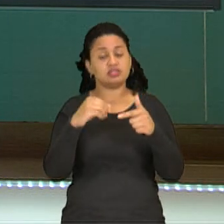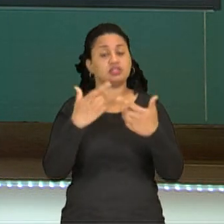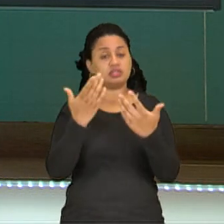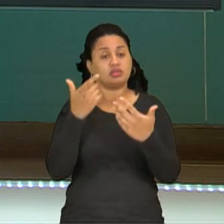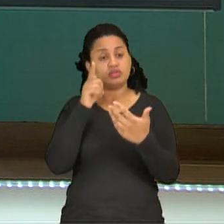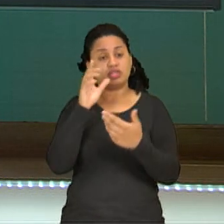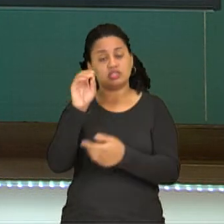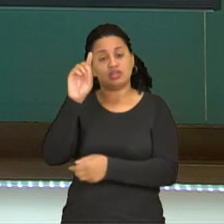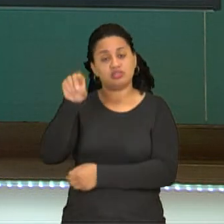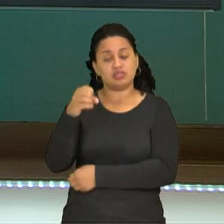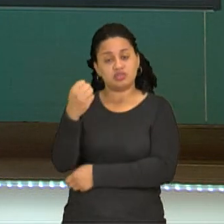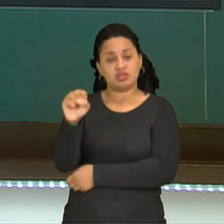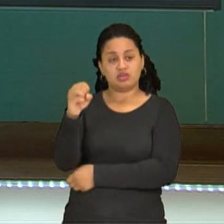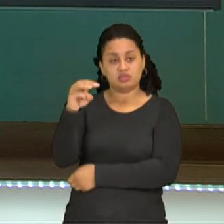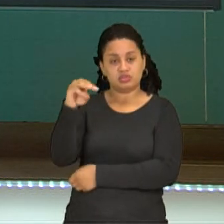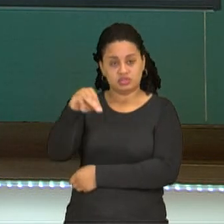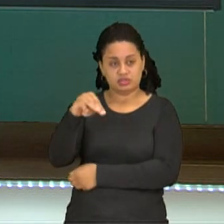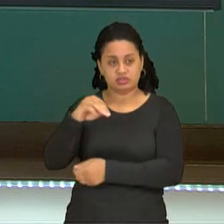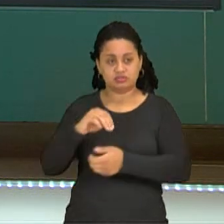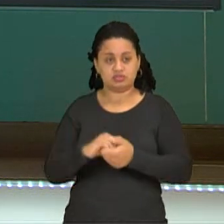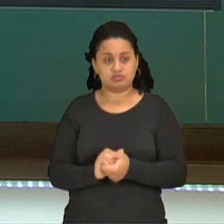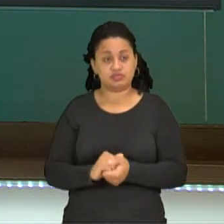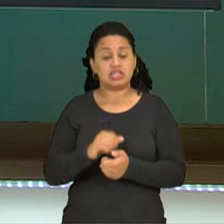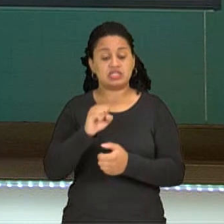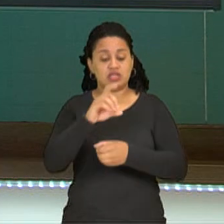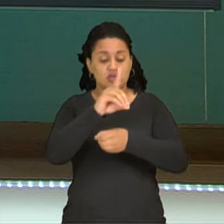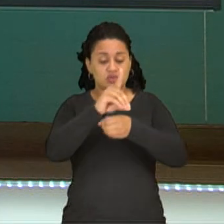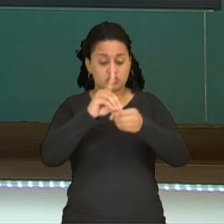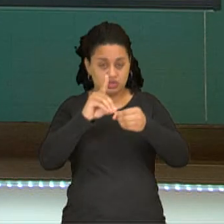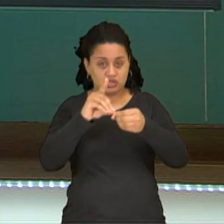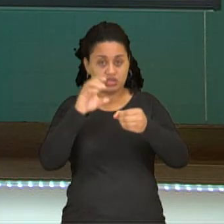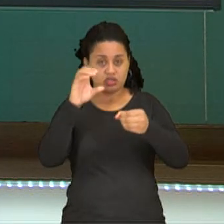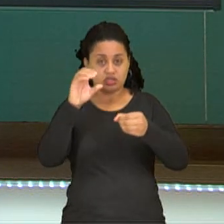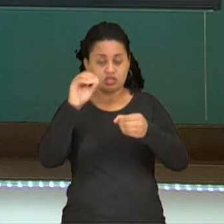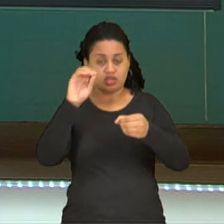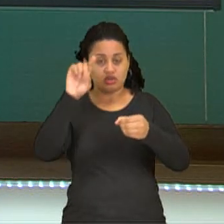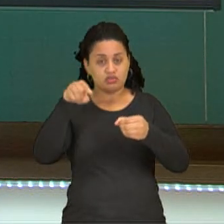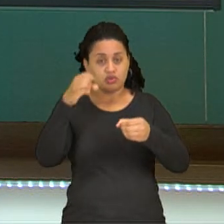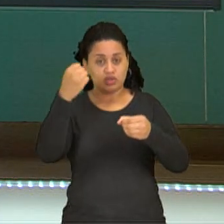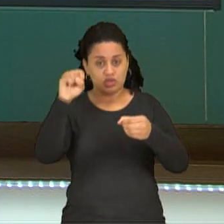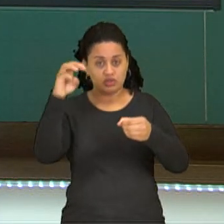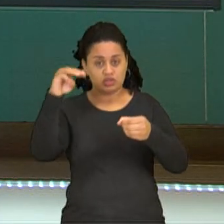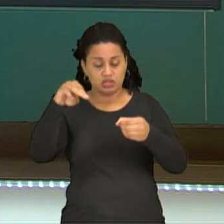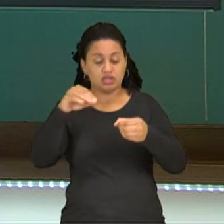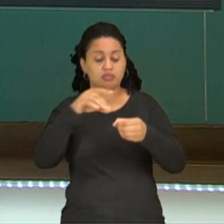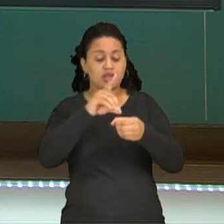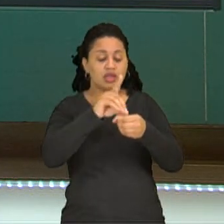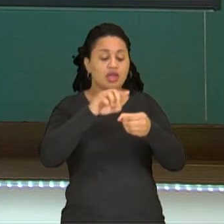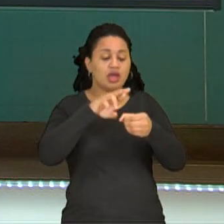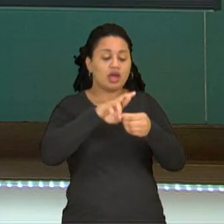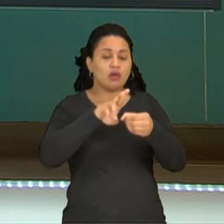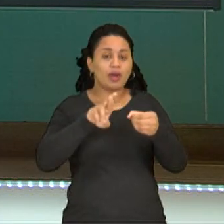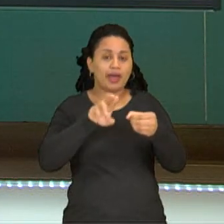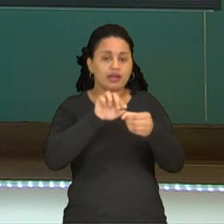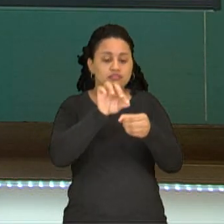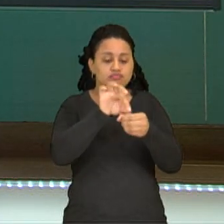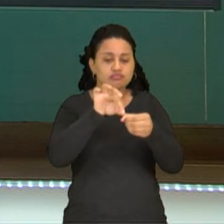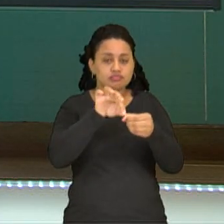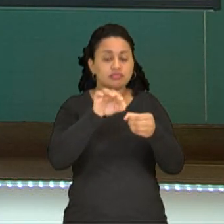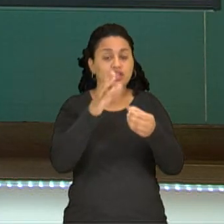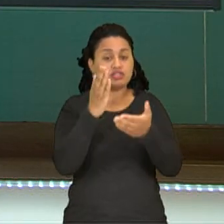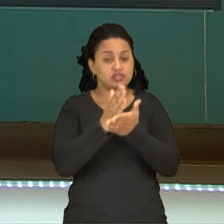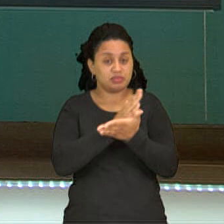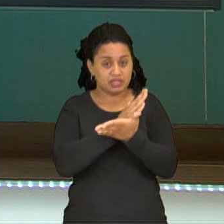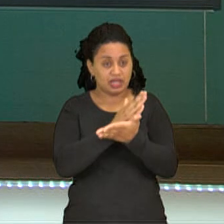dá 0,8. Tranquilo? Se o diâmetro é 0,8 centímetros, o raio é metade, né? Ele vai